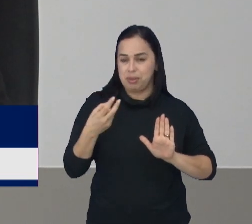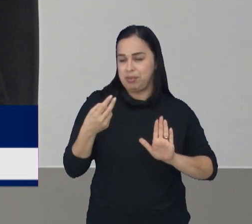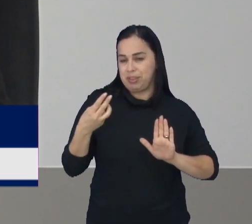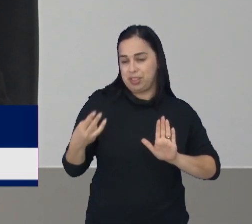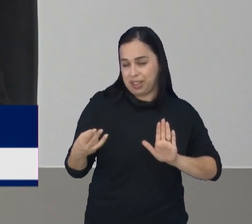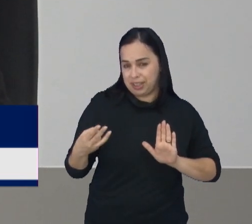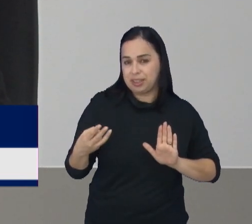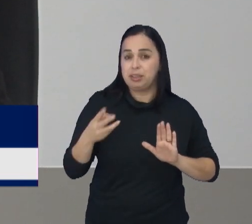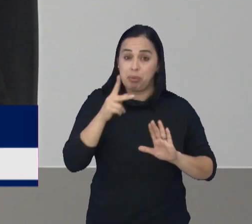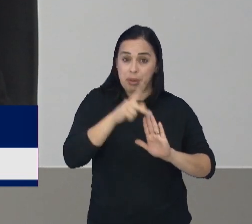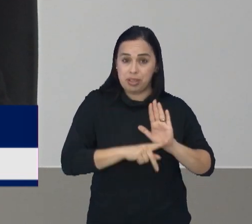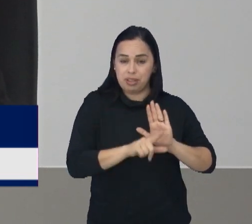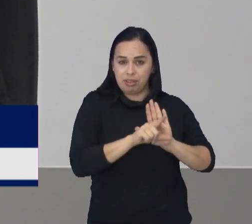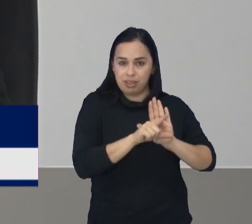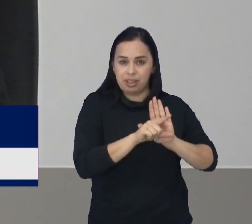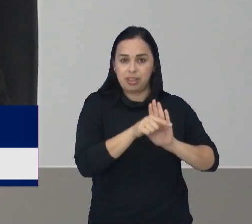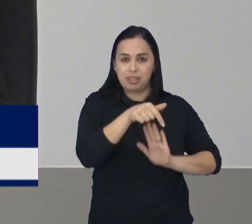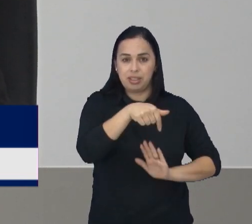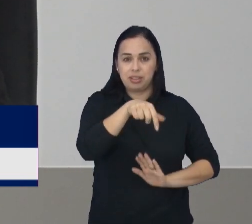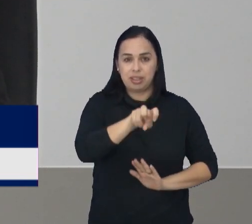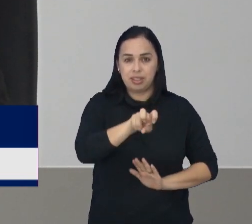2359/2023. Projeto de lei